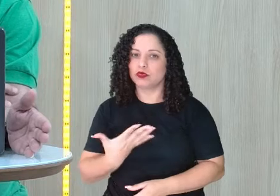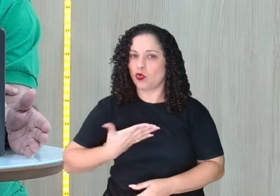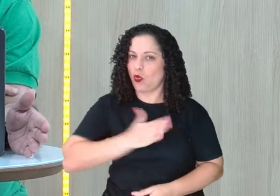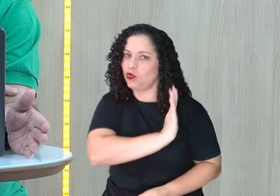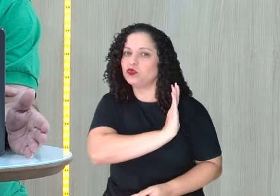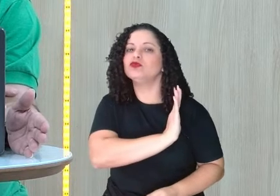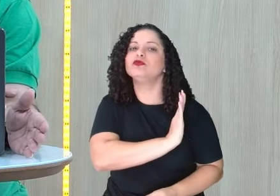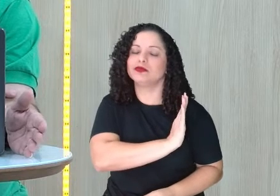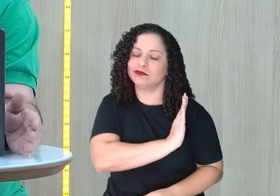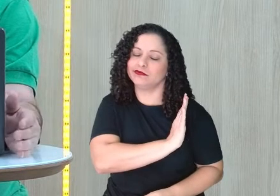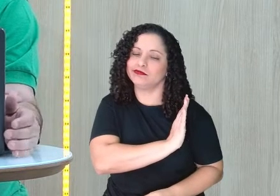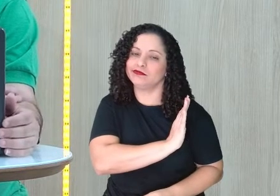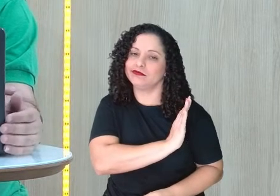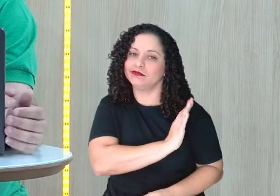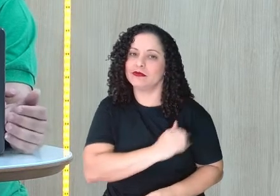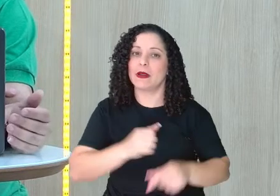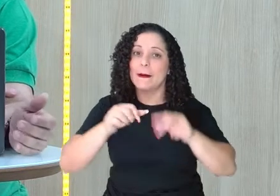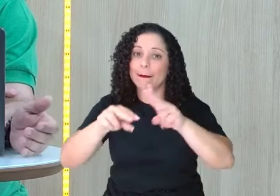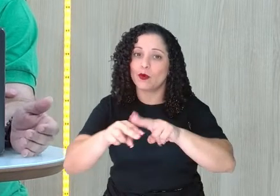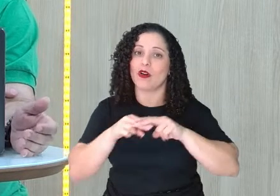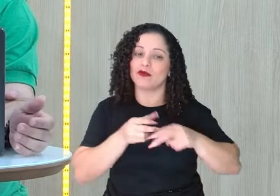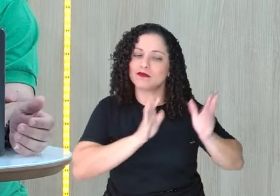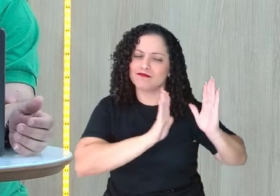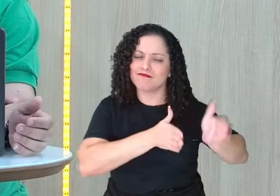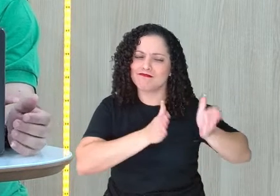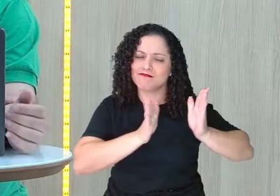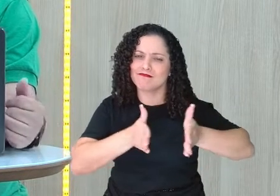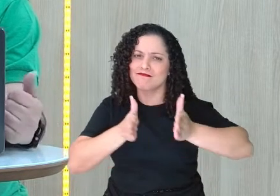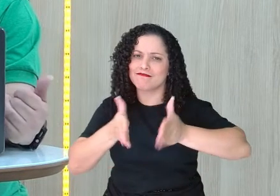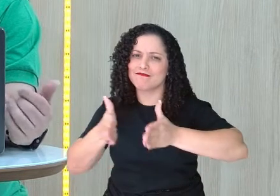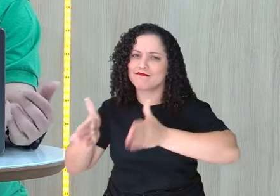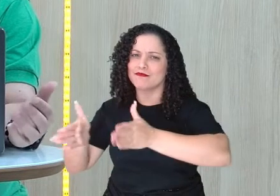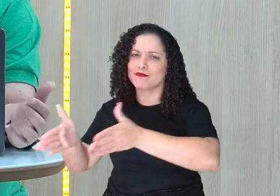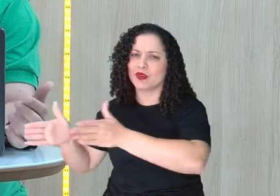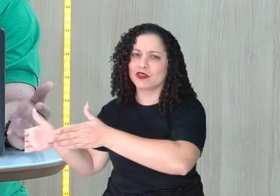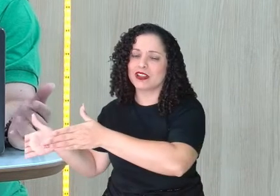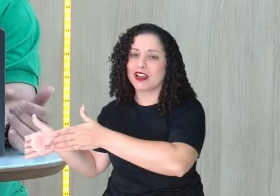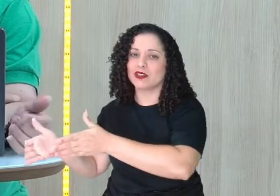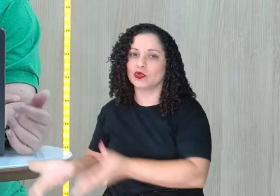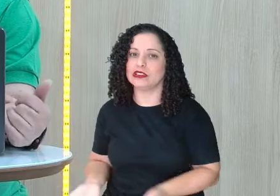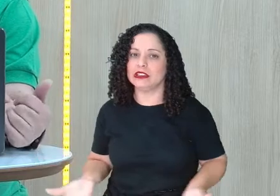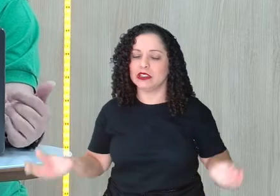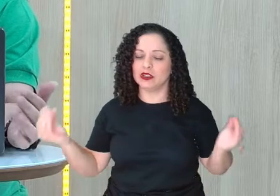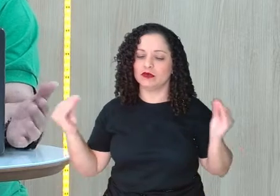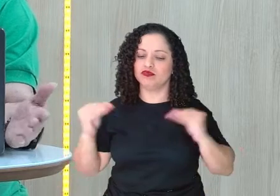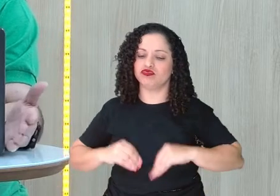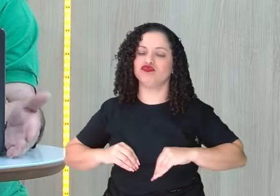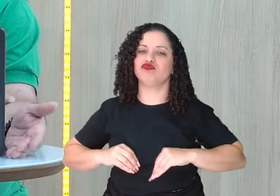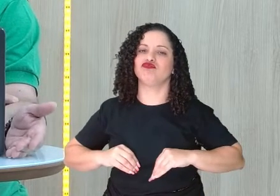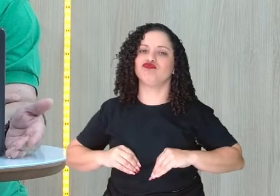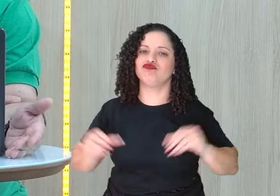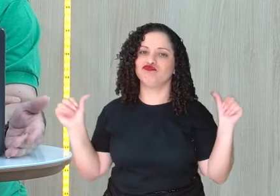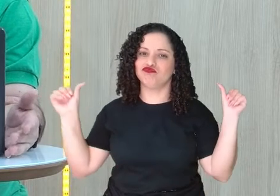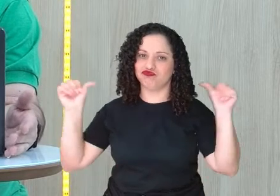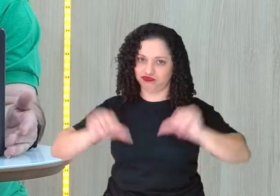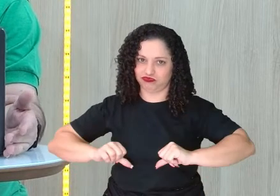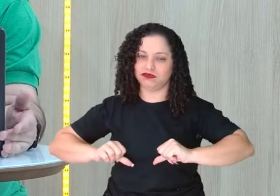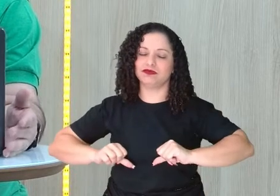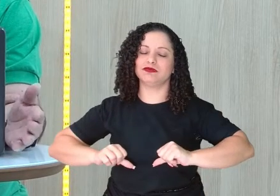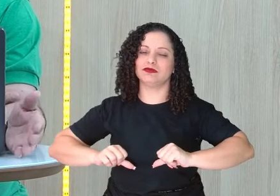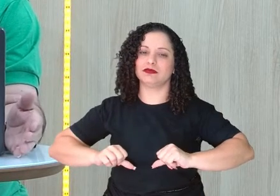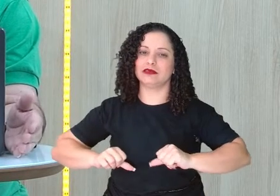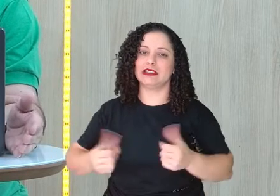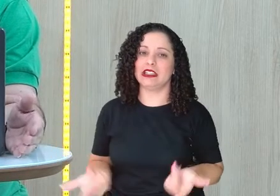vai levar, né, a um processo, né, que vai de descontentamento que vai culminar com